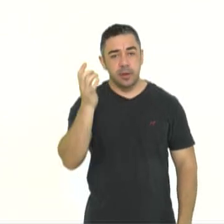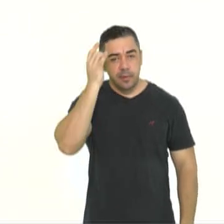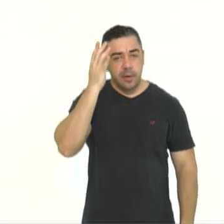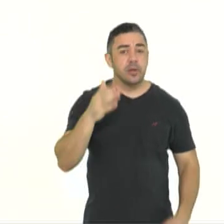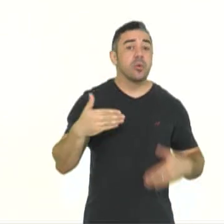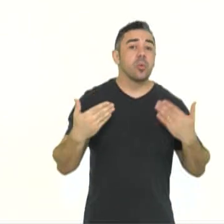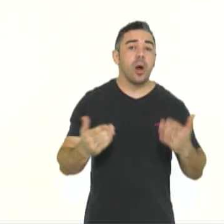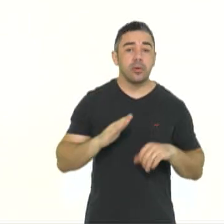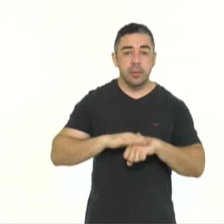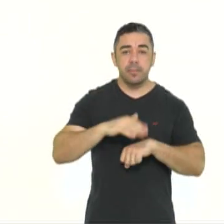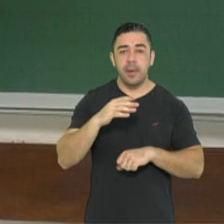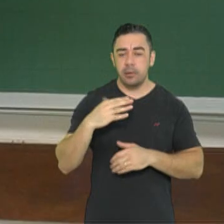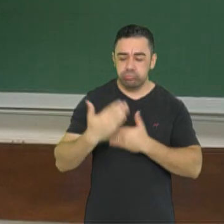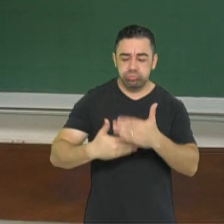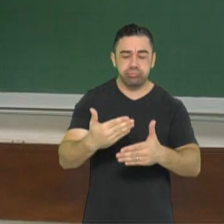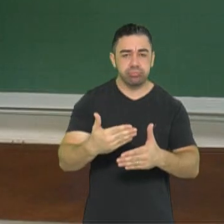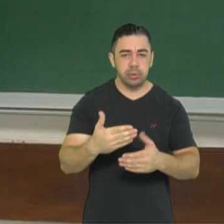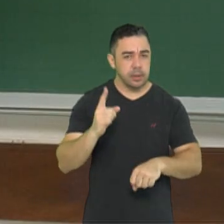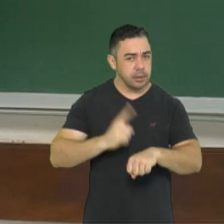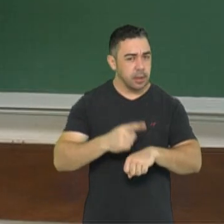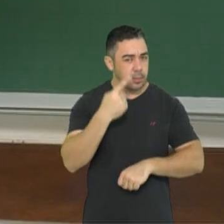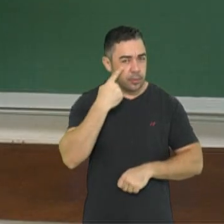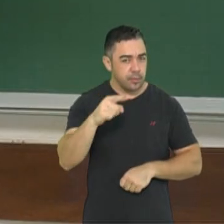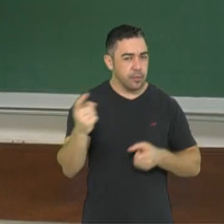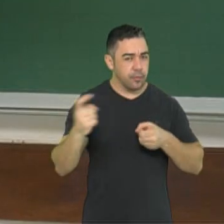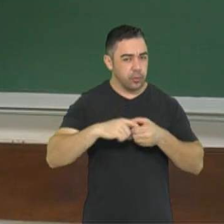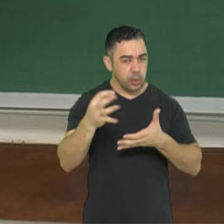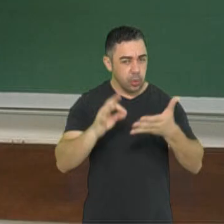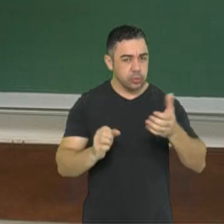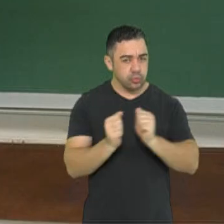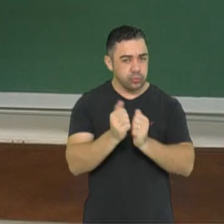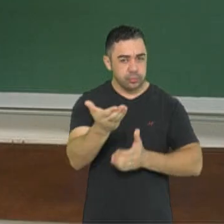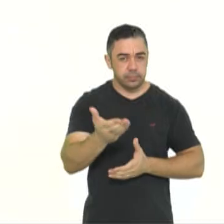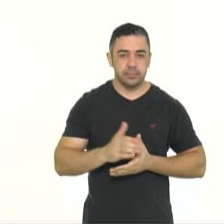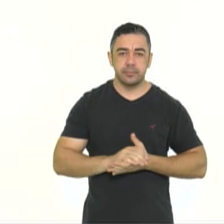Qual deles teve maior duração? Daqui a pouquinho nós voltamos, corrigimos juntos.